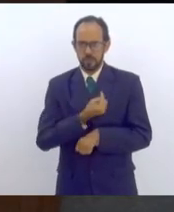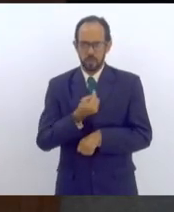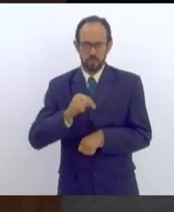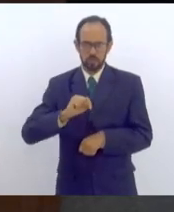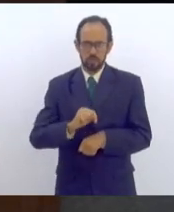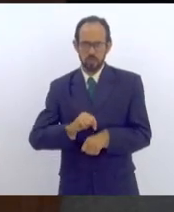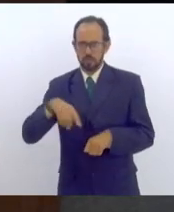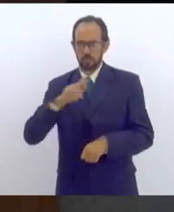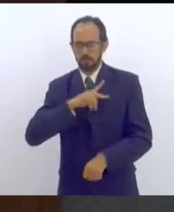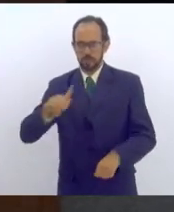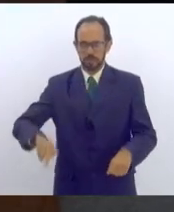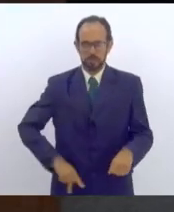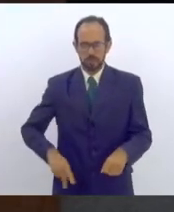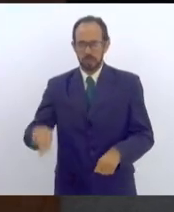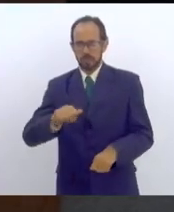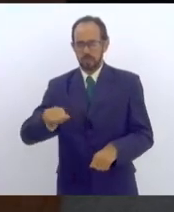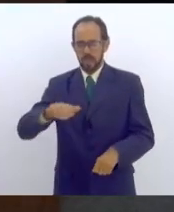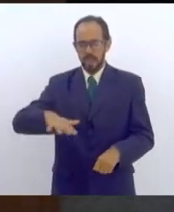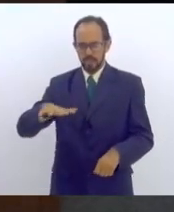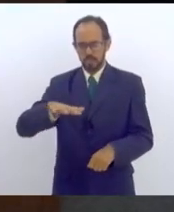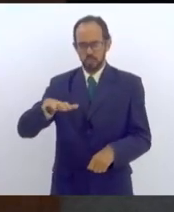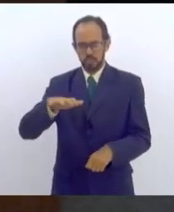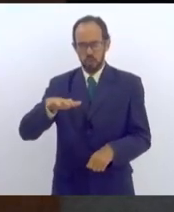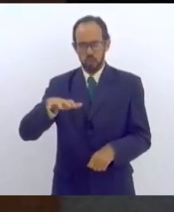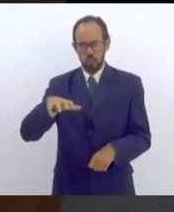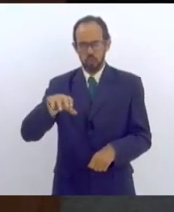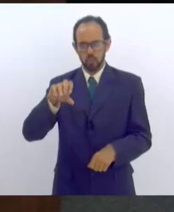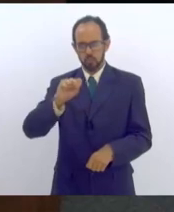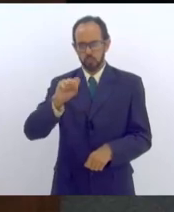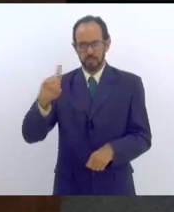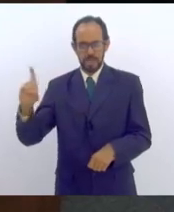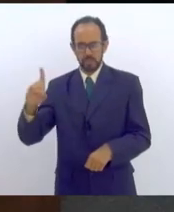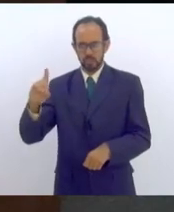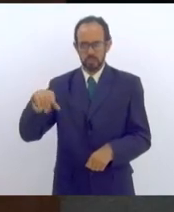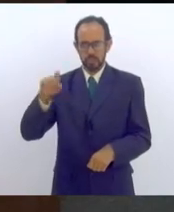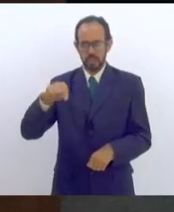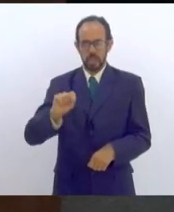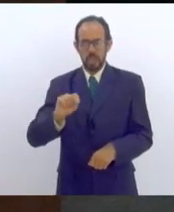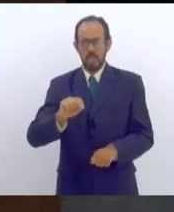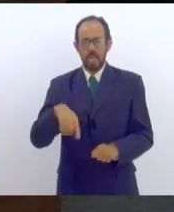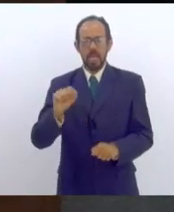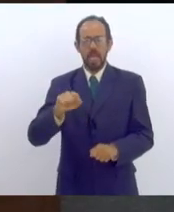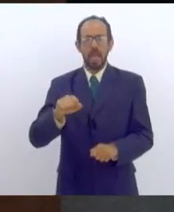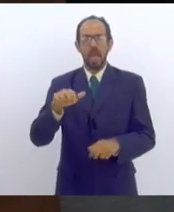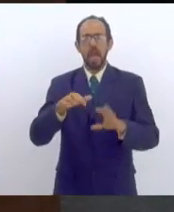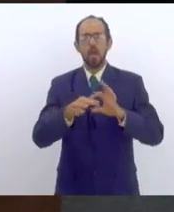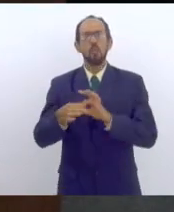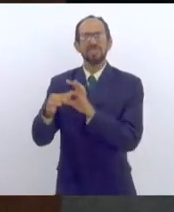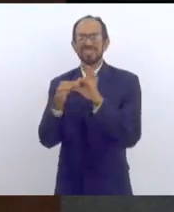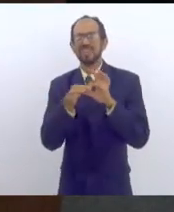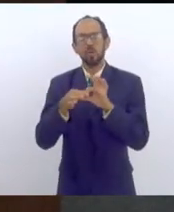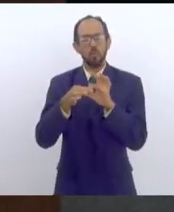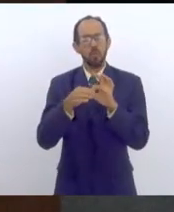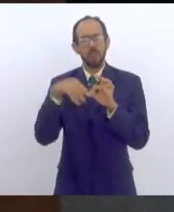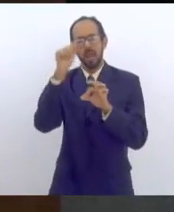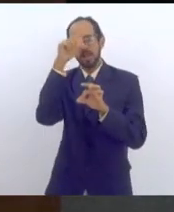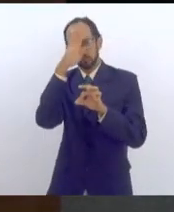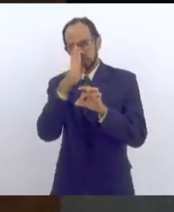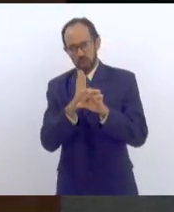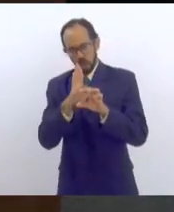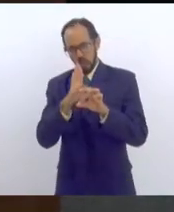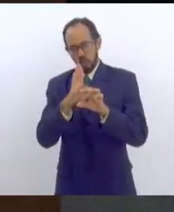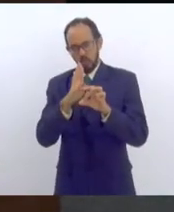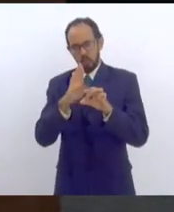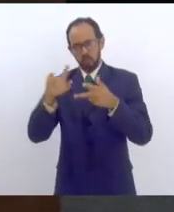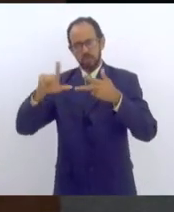presidente da região sudeste da UNALE, que é a União Nacional dos Legisladores e Legislativos do Brasil, enviamos